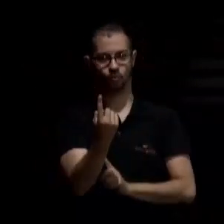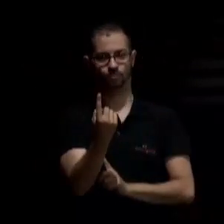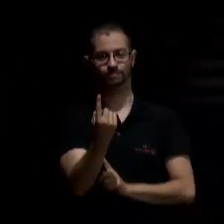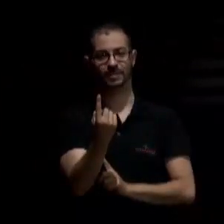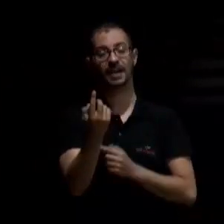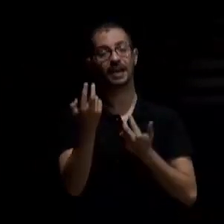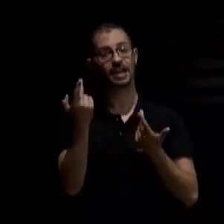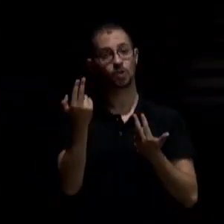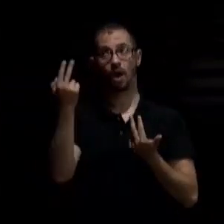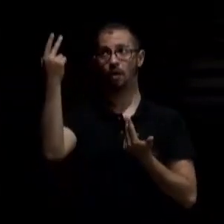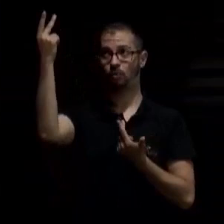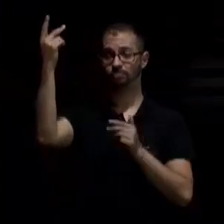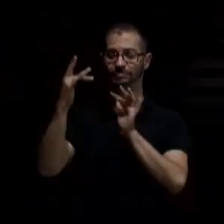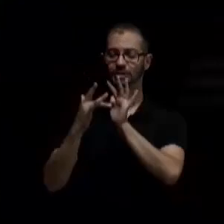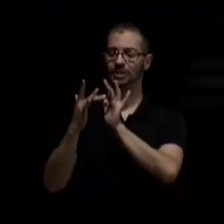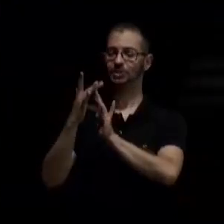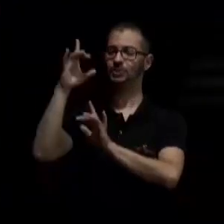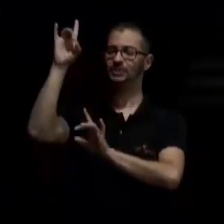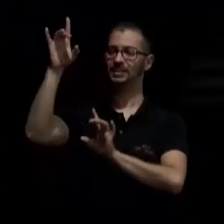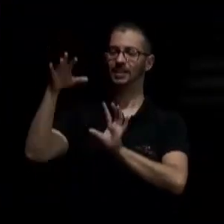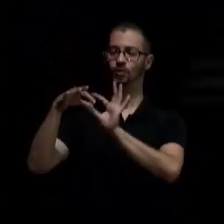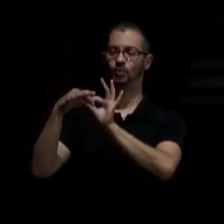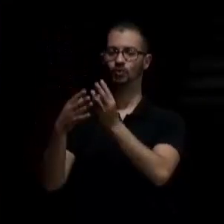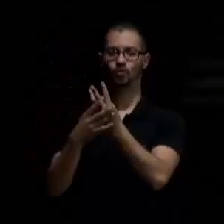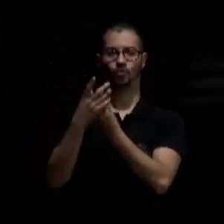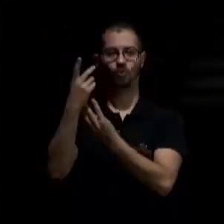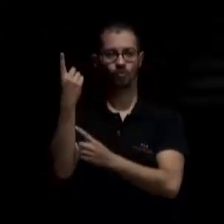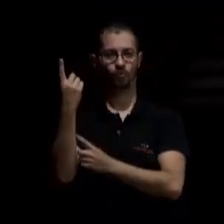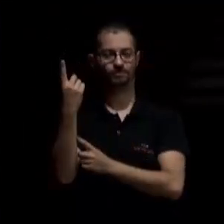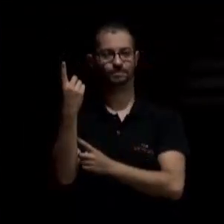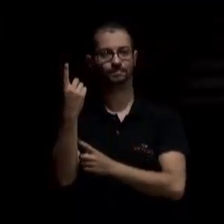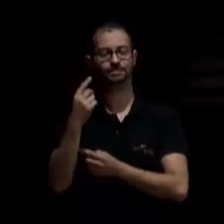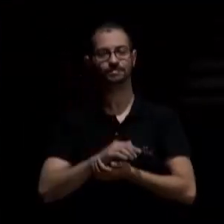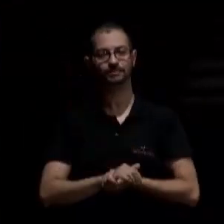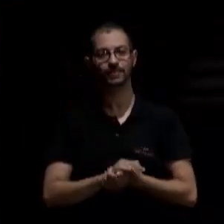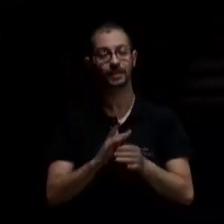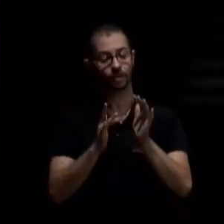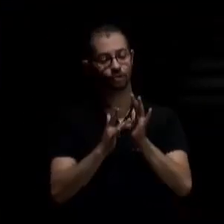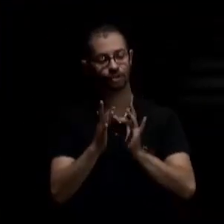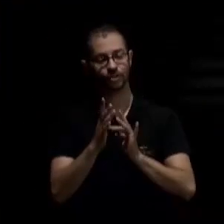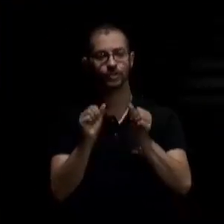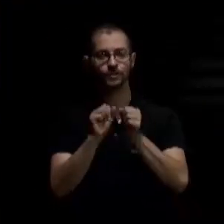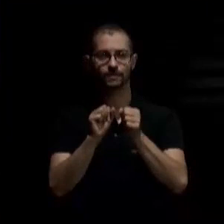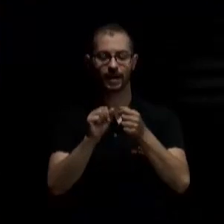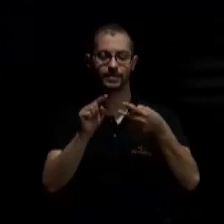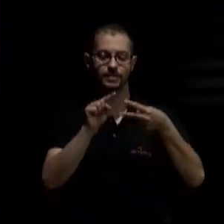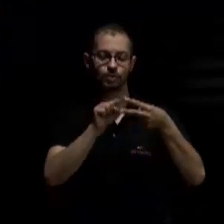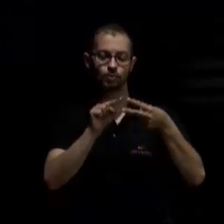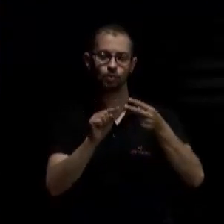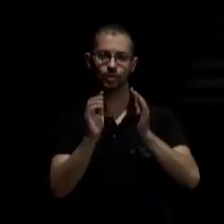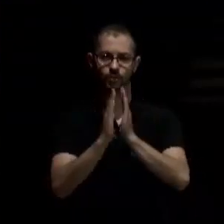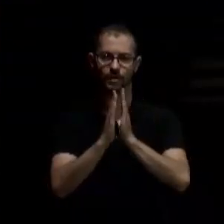assim como nós somos. Então, aqui Jesus faz 2 orações,